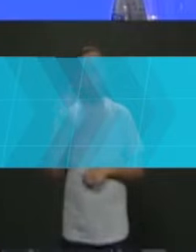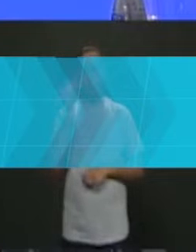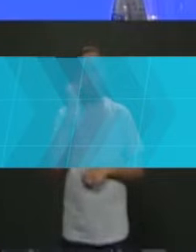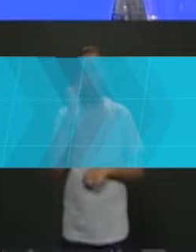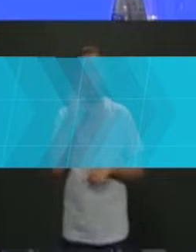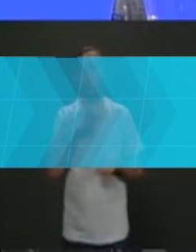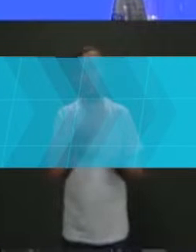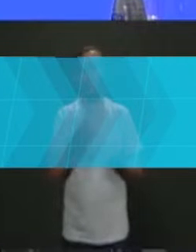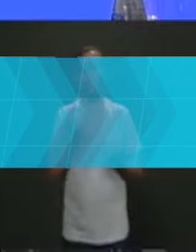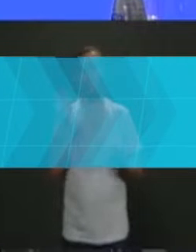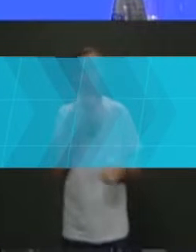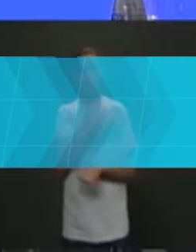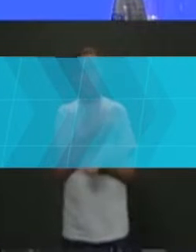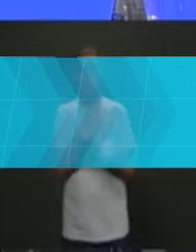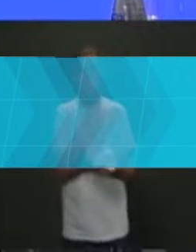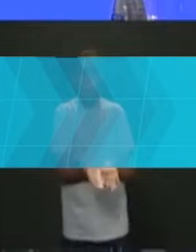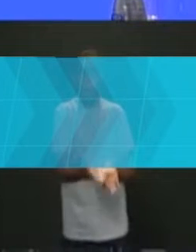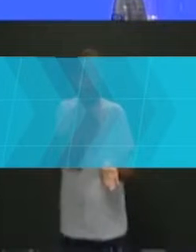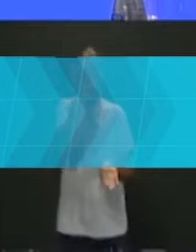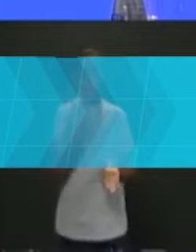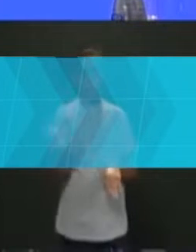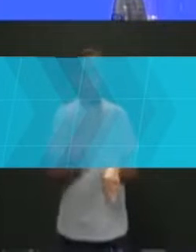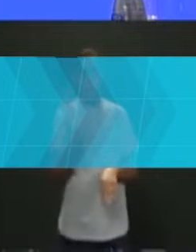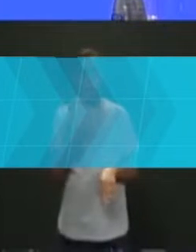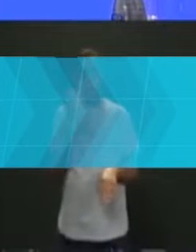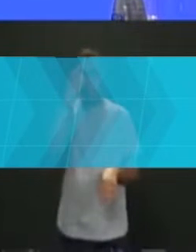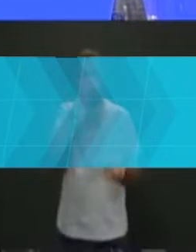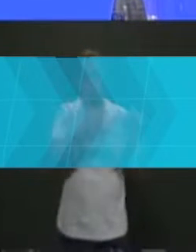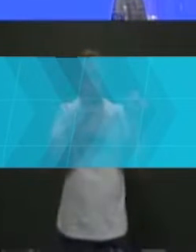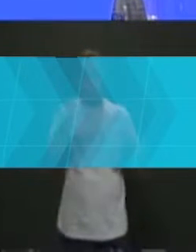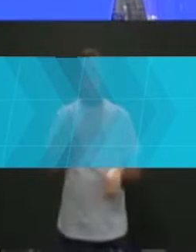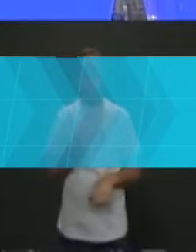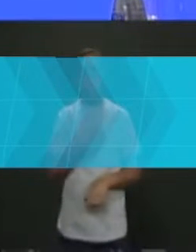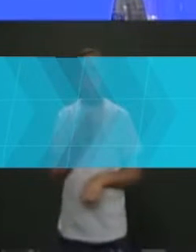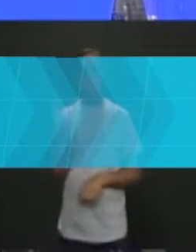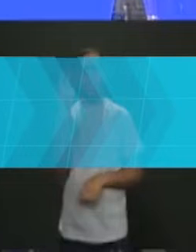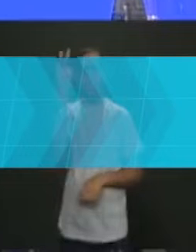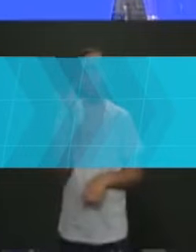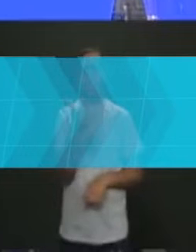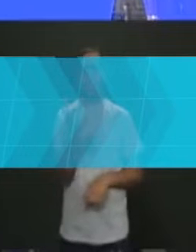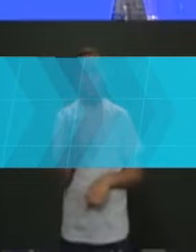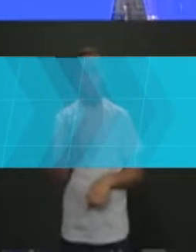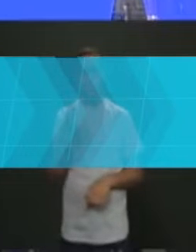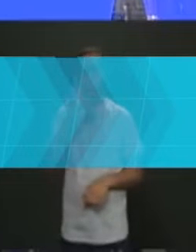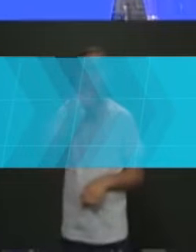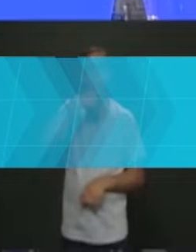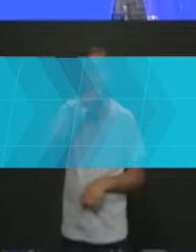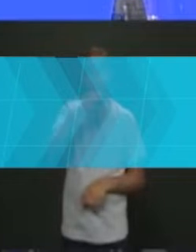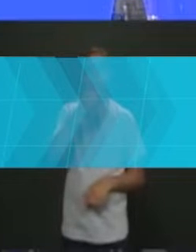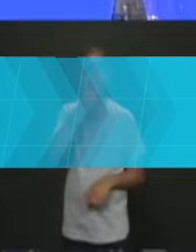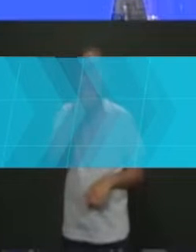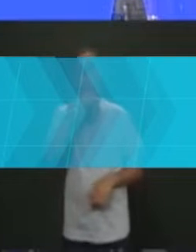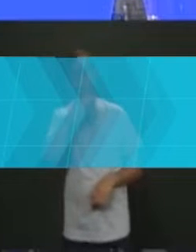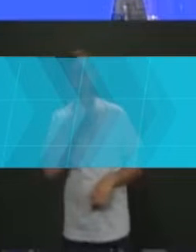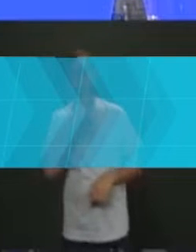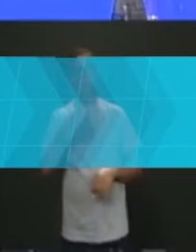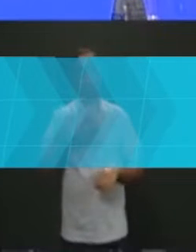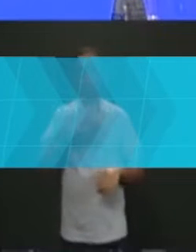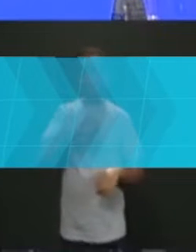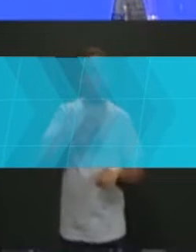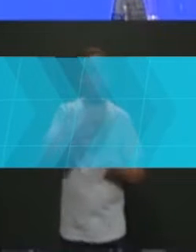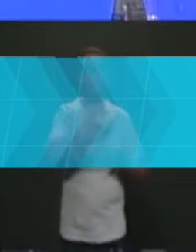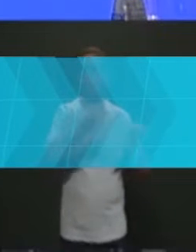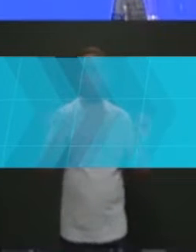de superfaturava a vacina como se a vida pudesse valer um dólar como se a minha mãe e meu pai e meu filho os nossos filhos os nossos